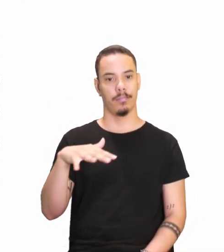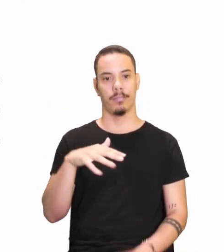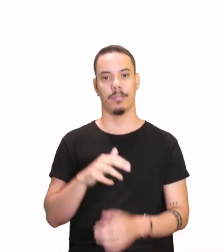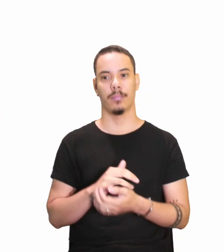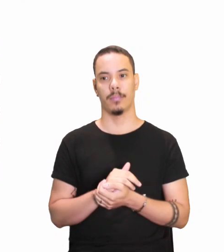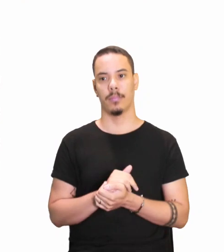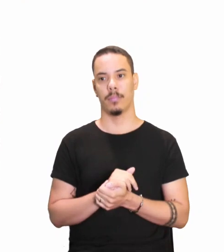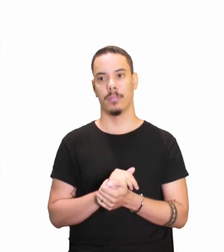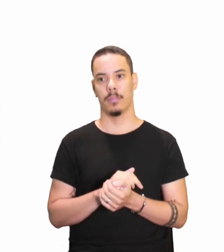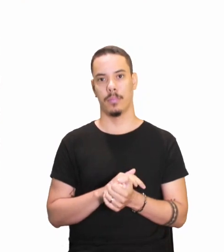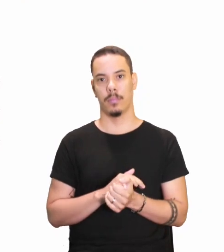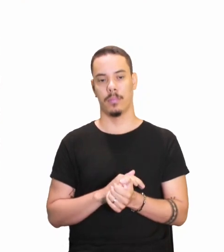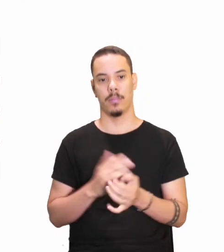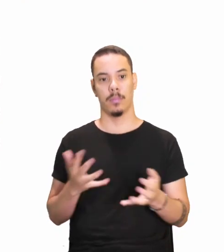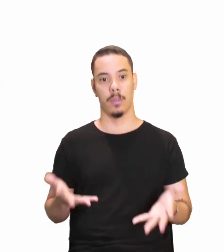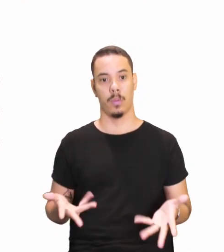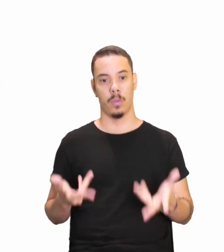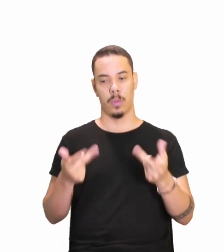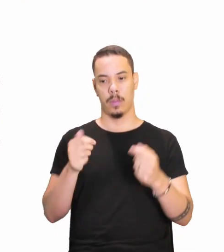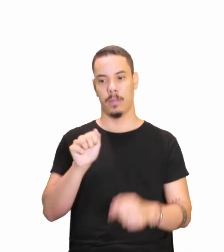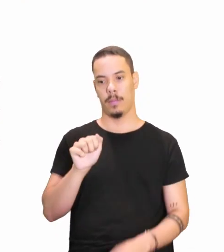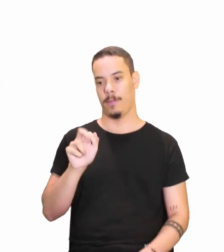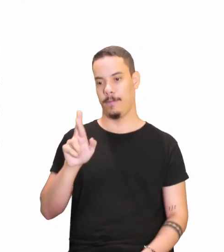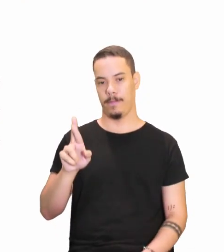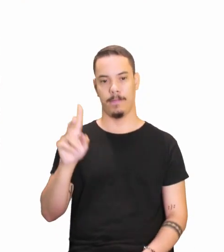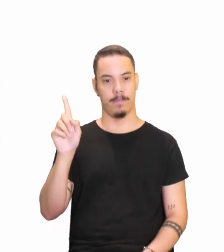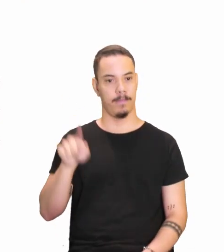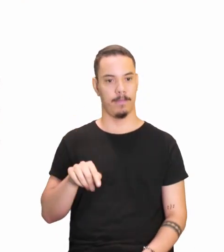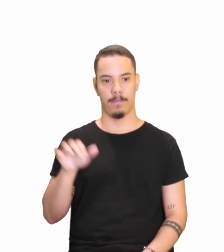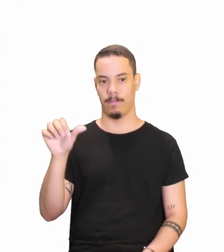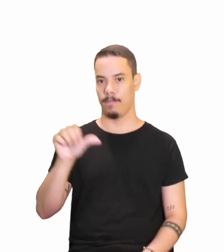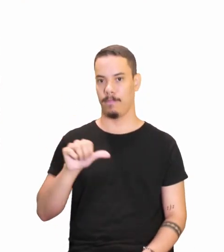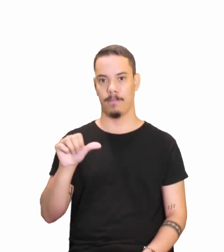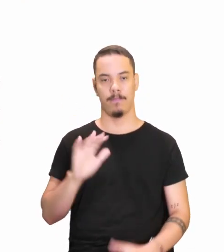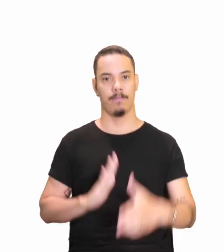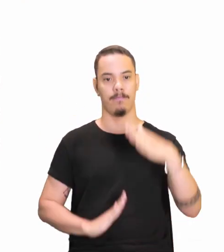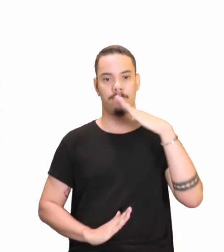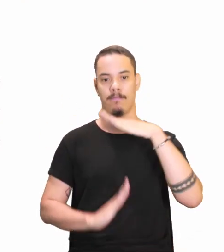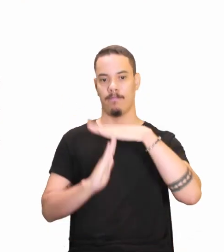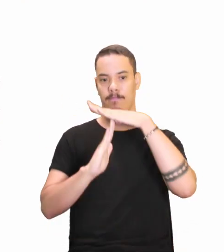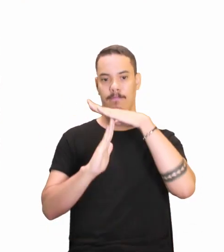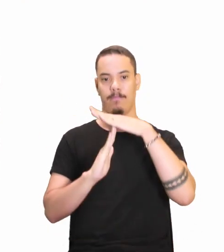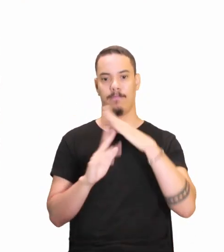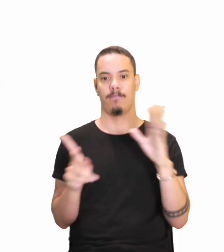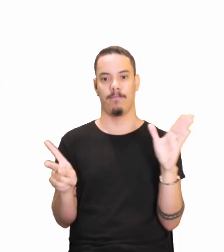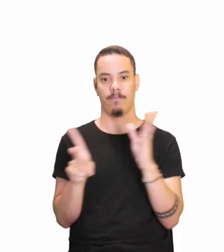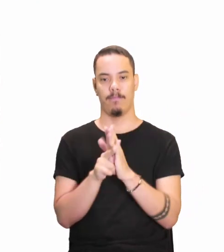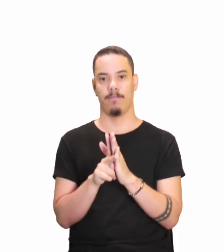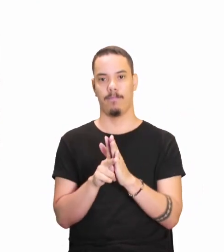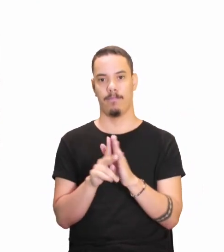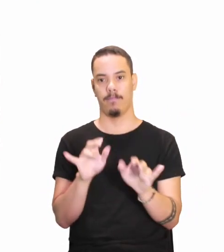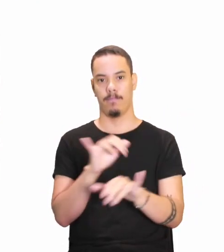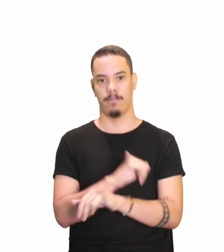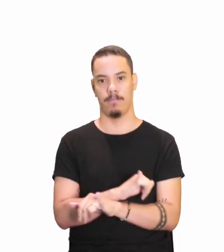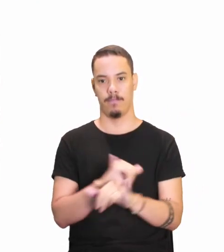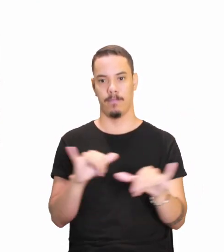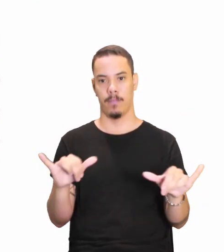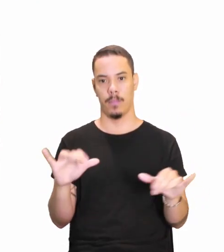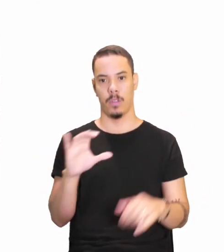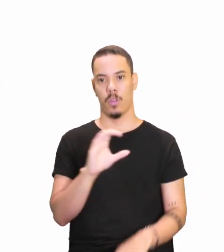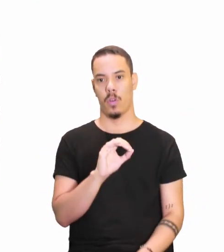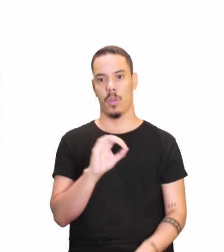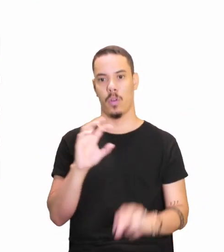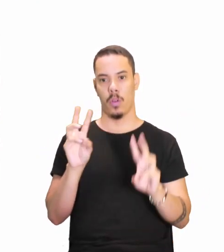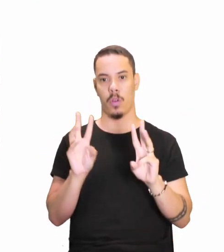os níveis de qualidade do ar ultrapassam os limites mínimos estabelecidos pela entidade.